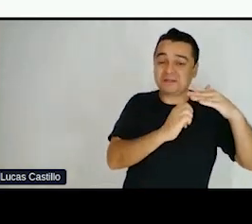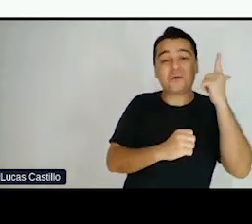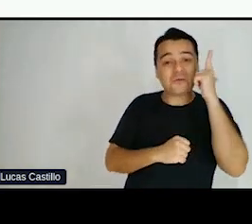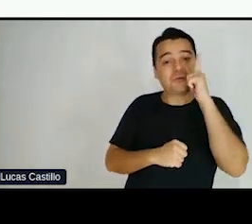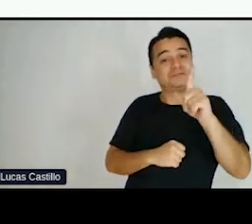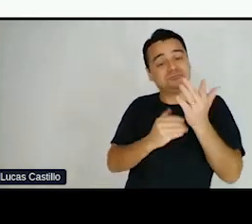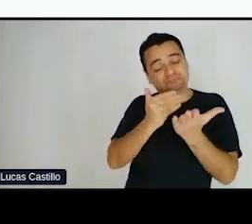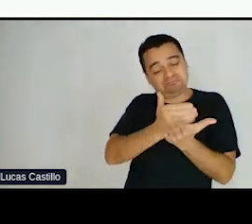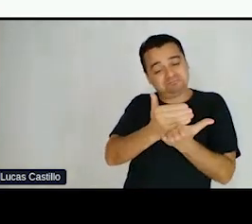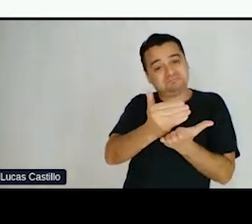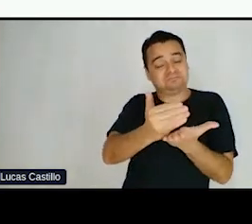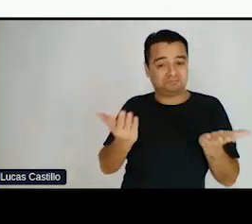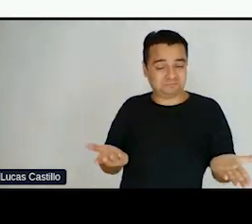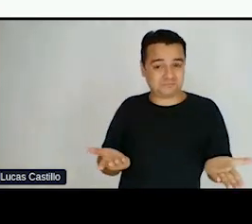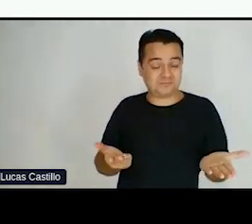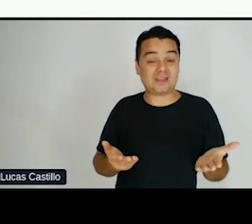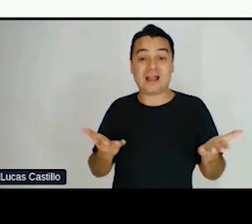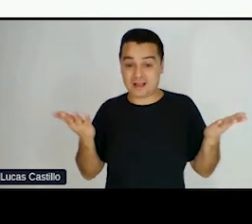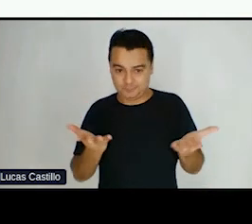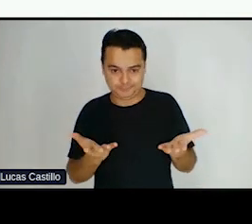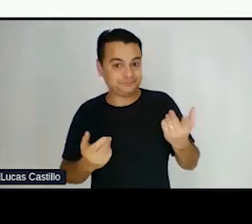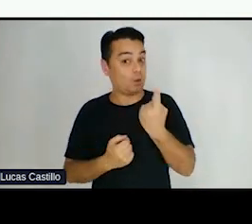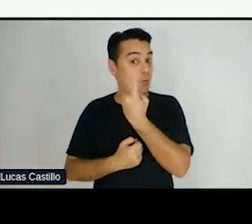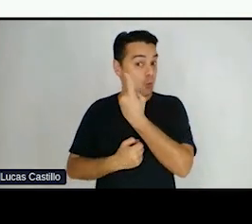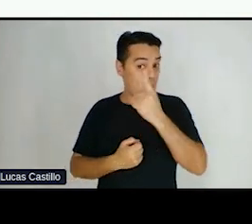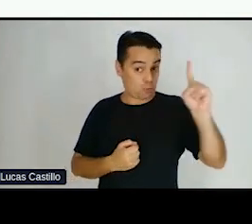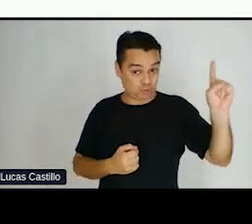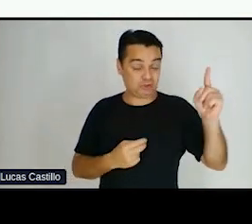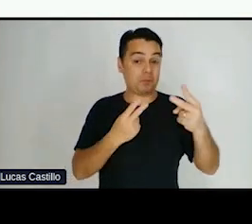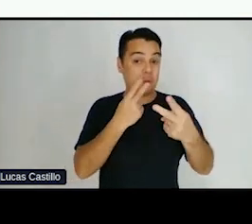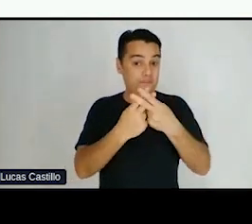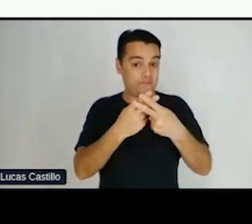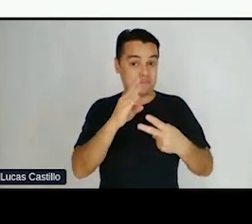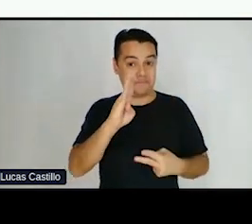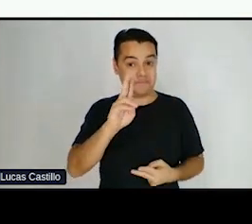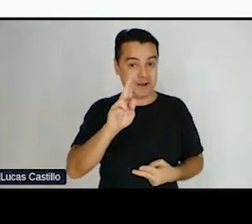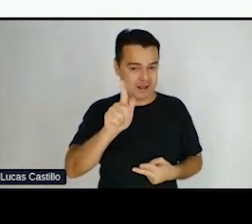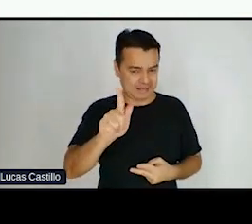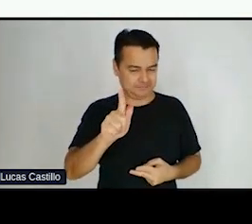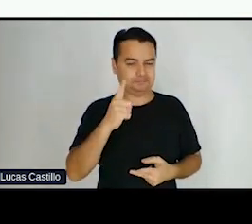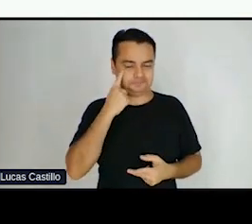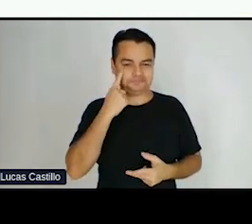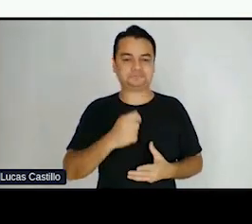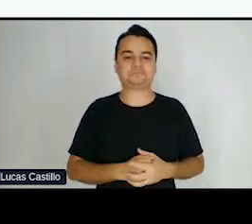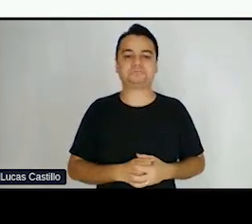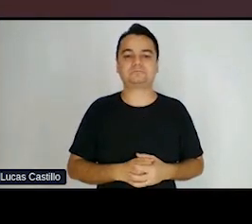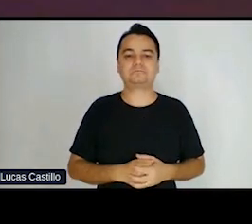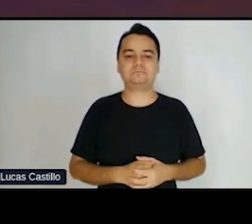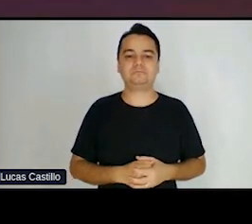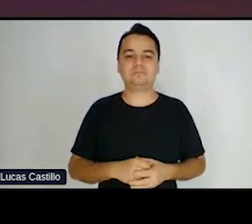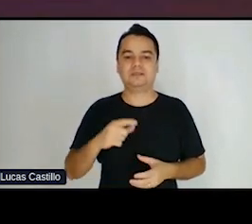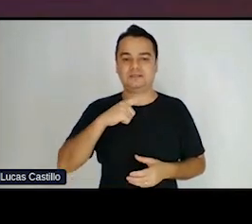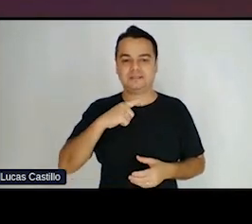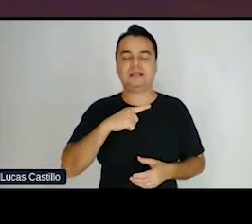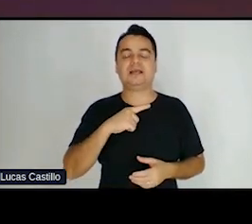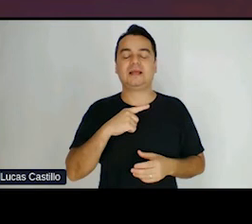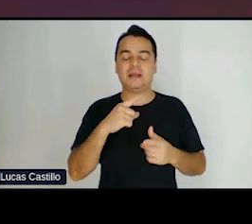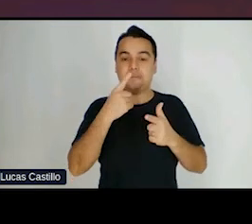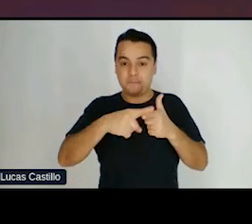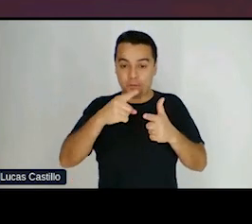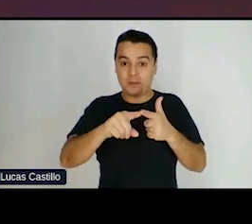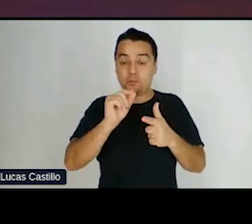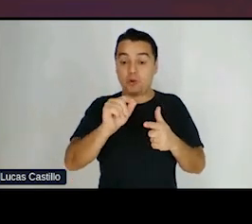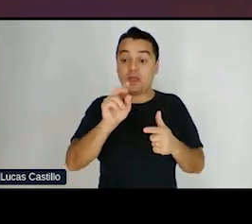E aí agora a gente vai para o último bug, que é em relação aos steps, né? Então no checkout a gente tem os steps para o